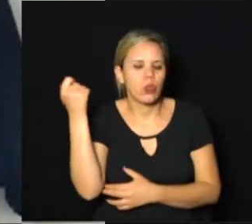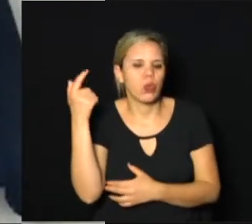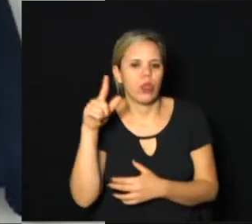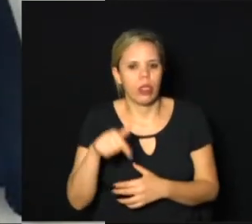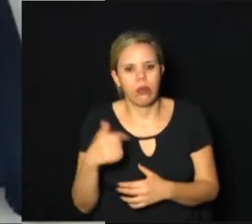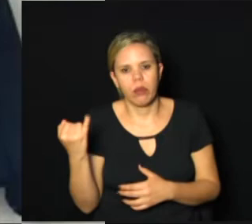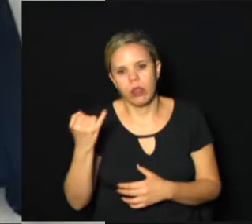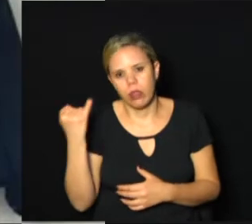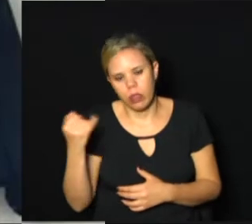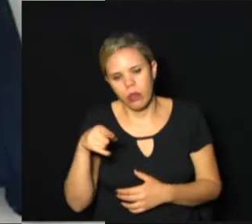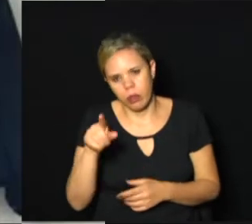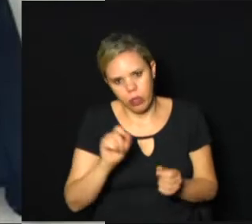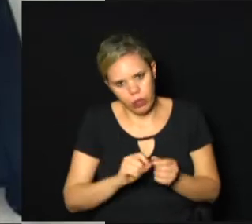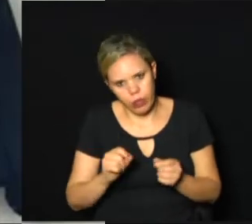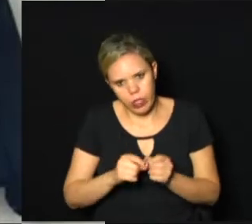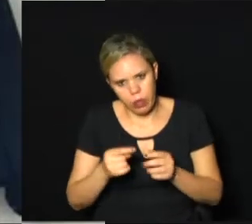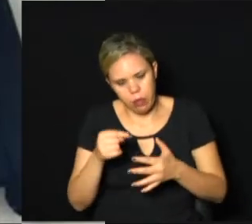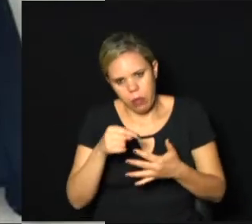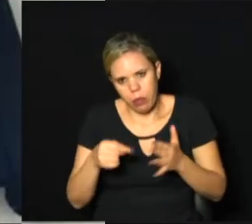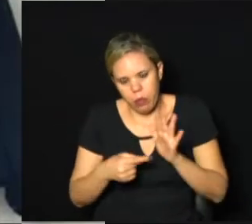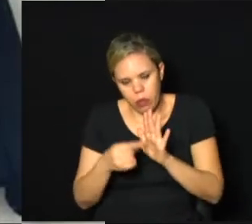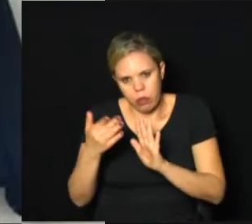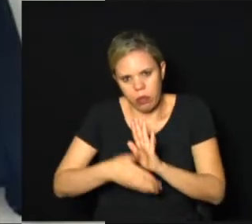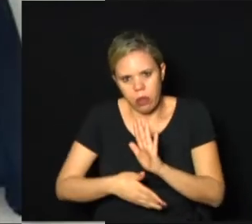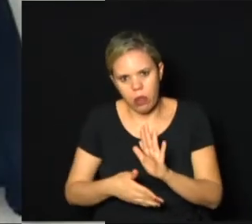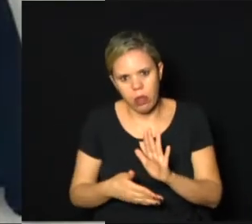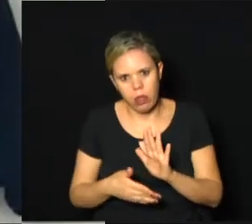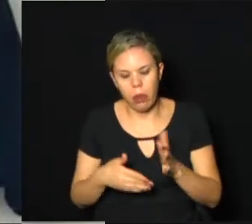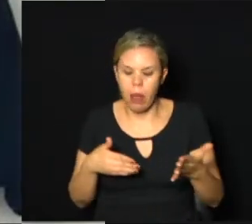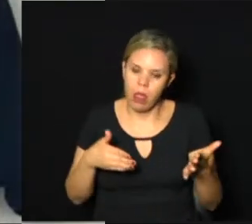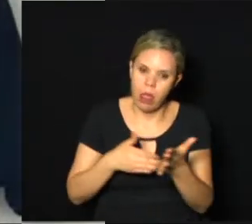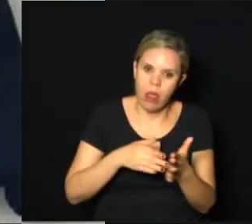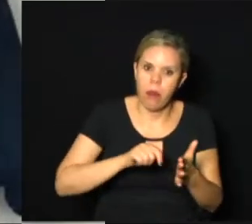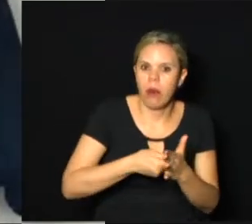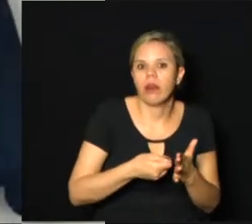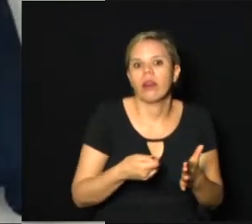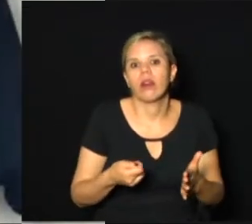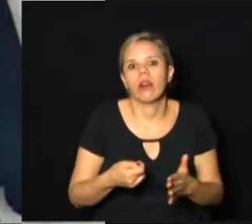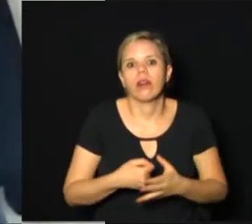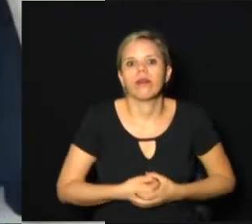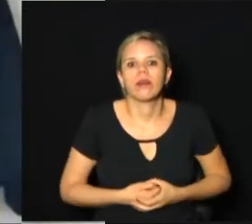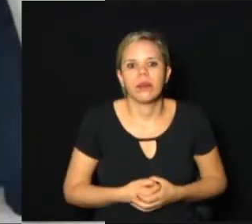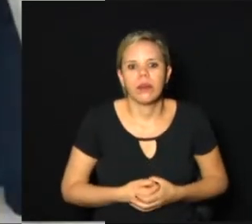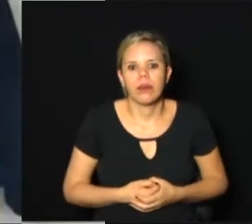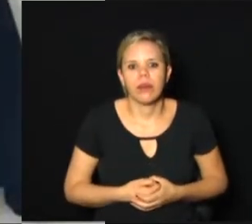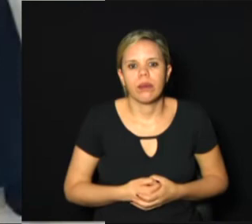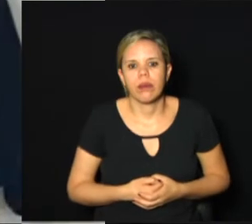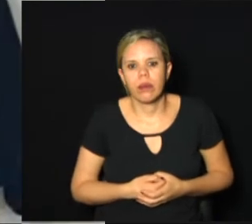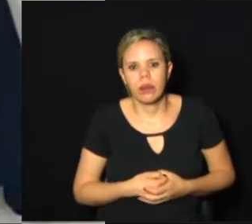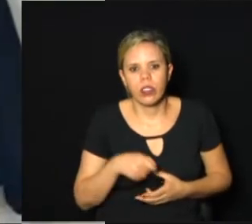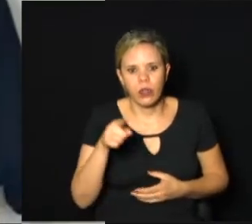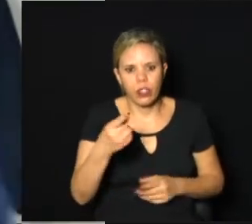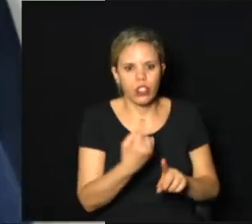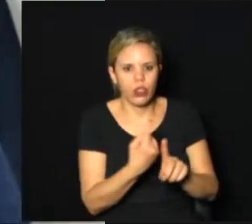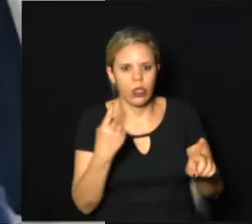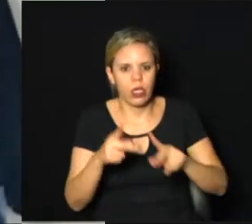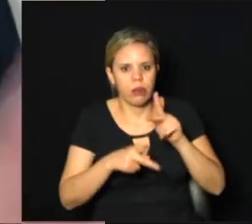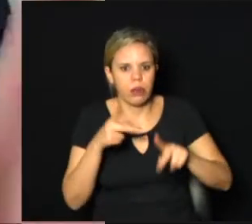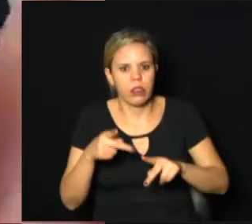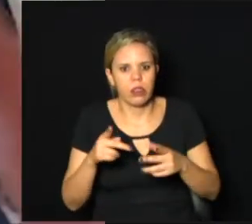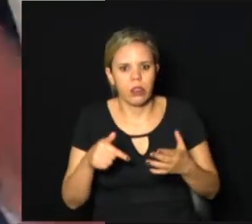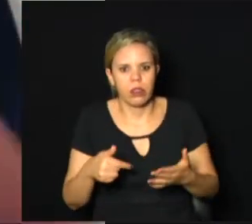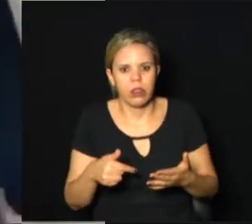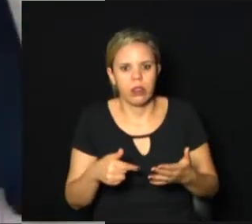imprescindível para que você possa fazer a identificação dos casos e o bloqueio. Né? O chamado bloqueio, que é você isolar essas pessoas e, dessa